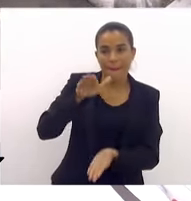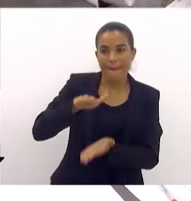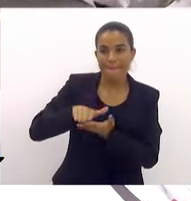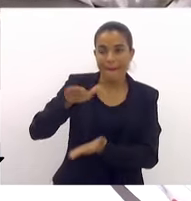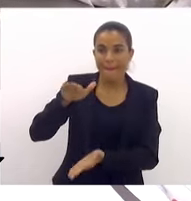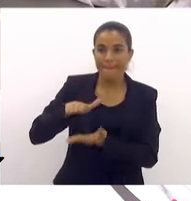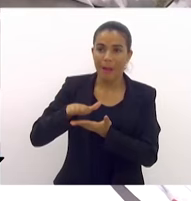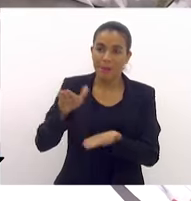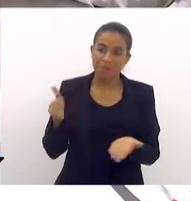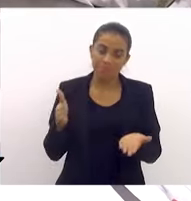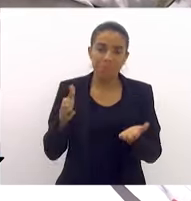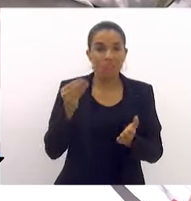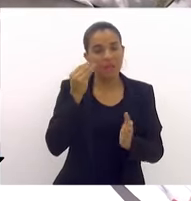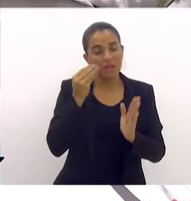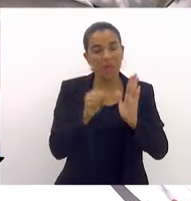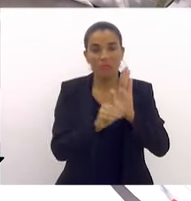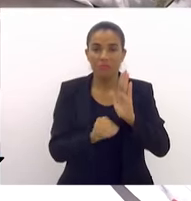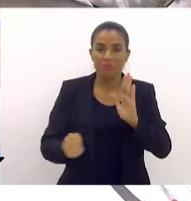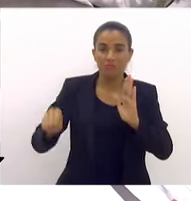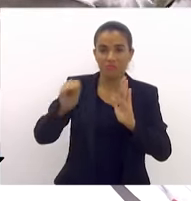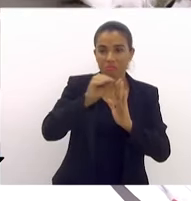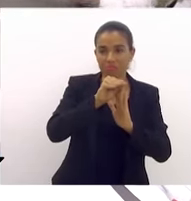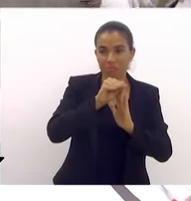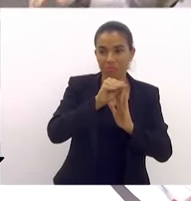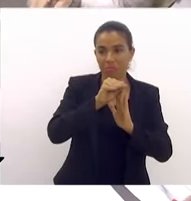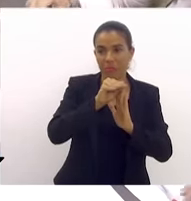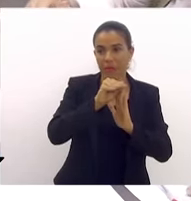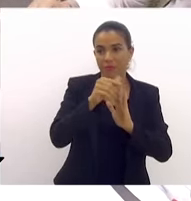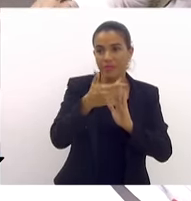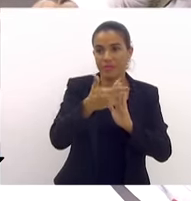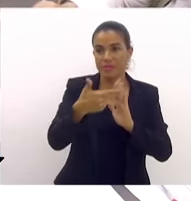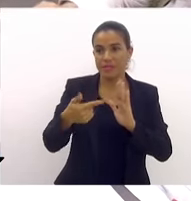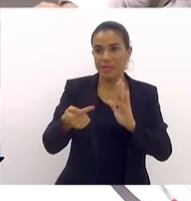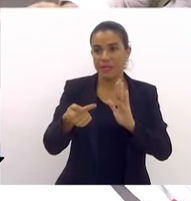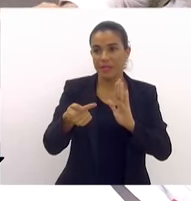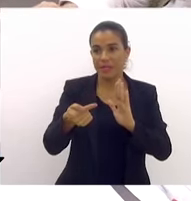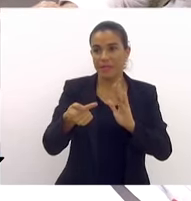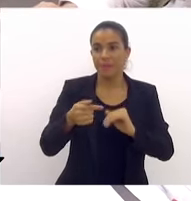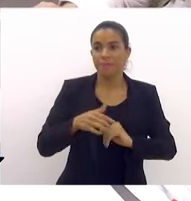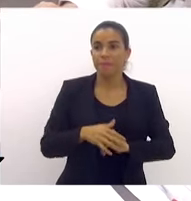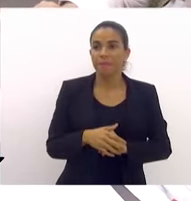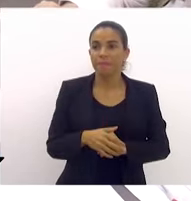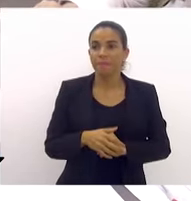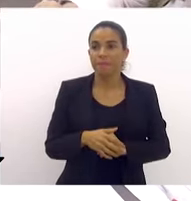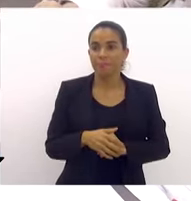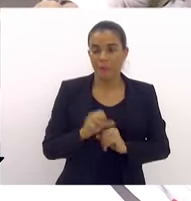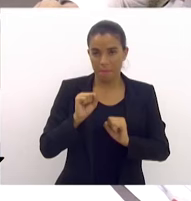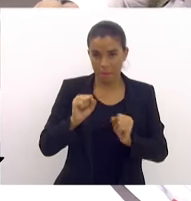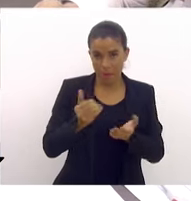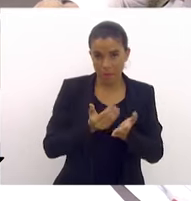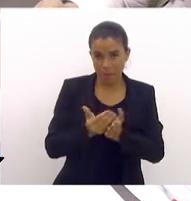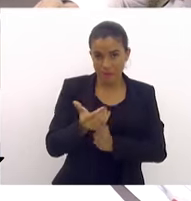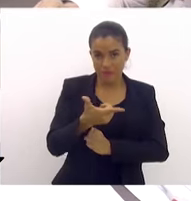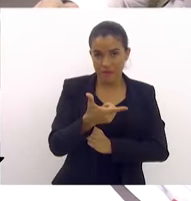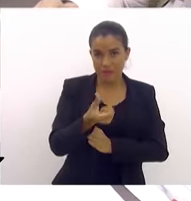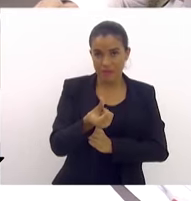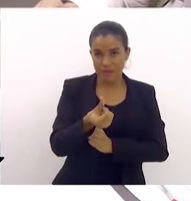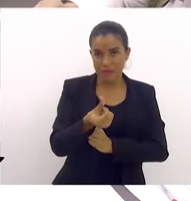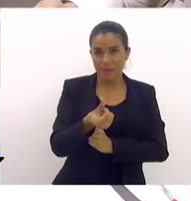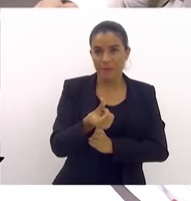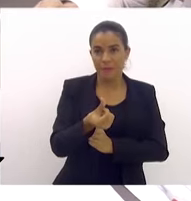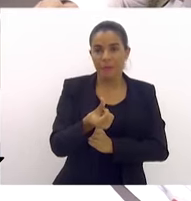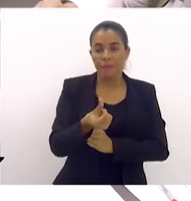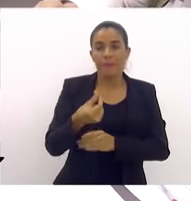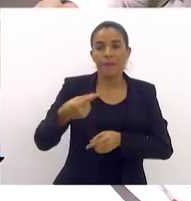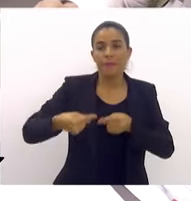Mas, de qualquer forma, inverter para tratar do 27 logo. Senhor presidente, pode a partir do 26, que é as minhas... Lógico. Eu vou fazer